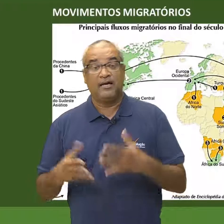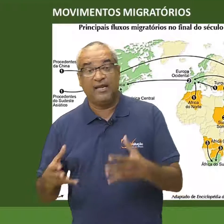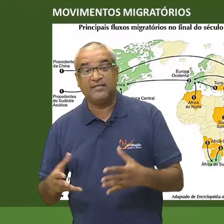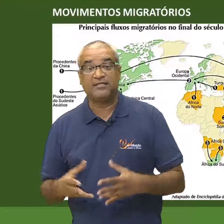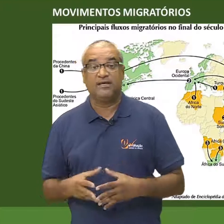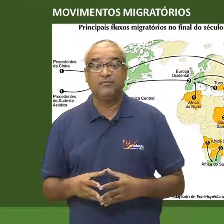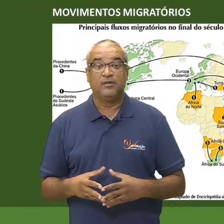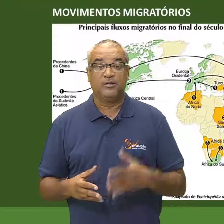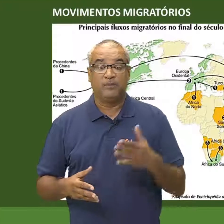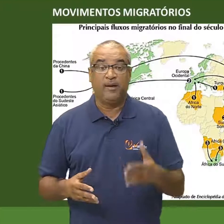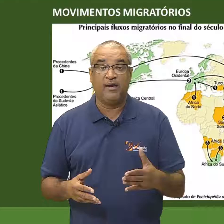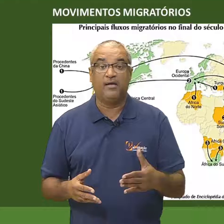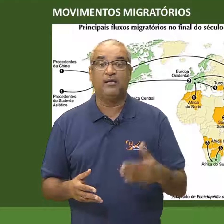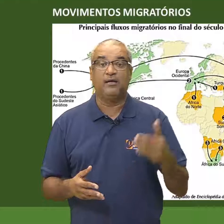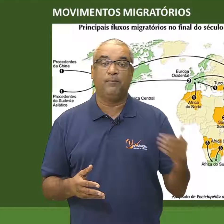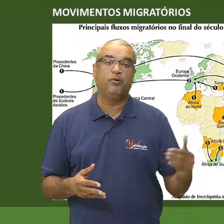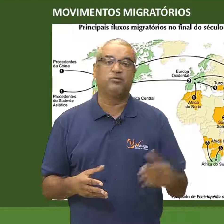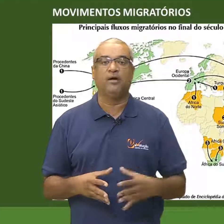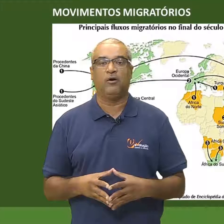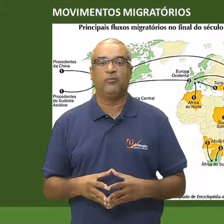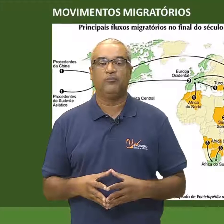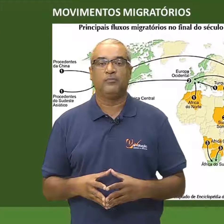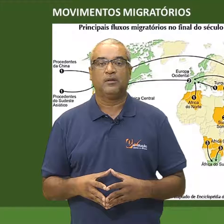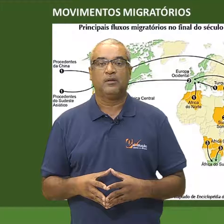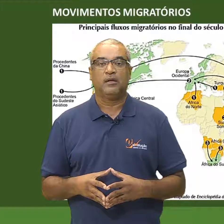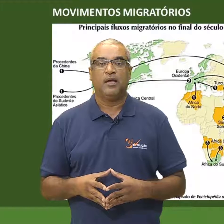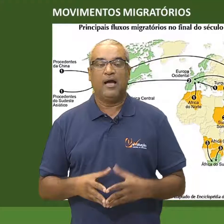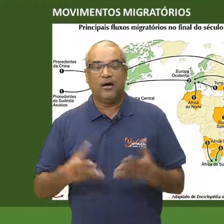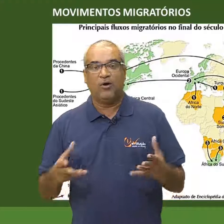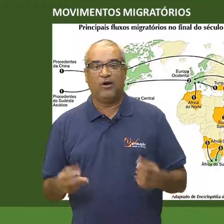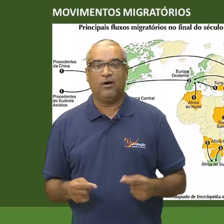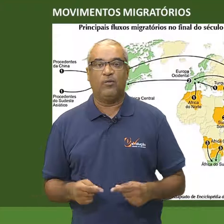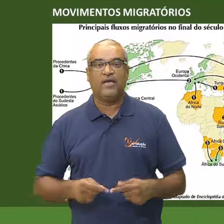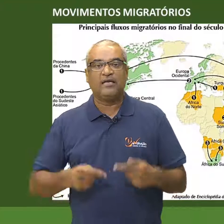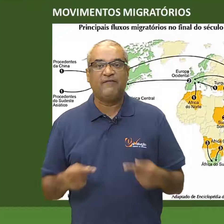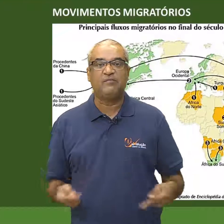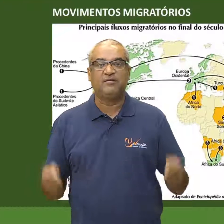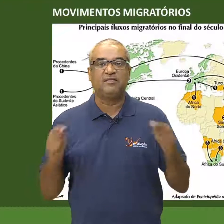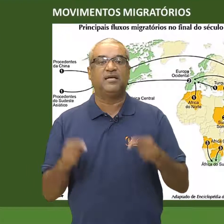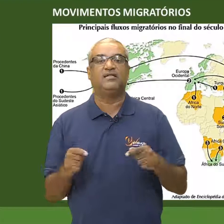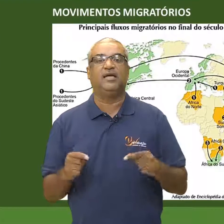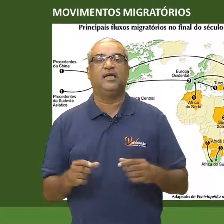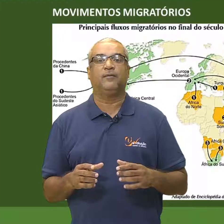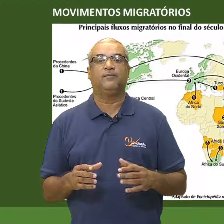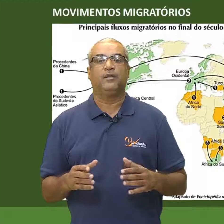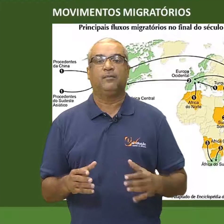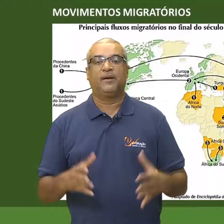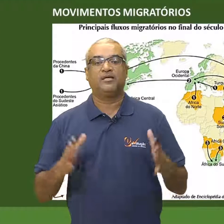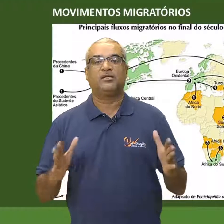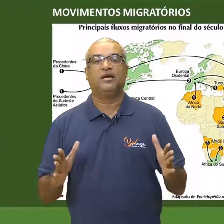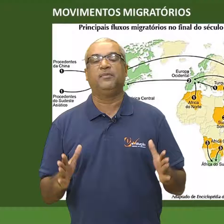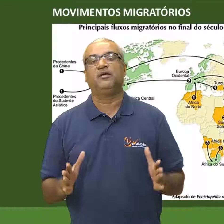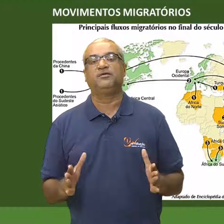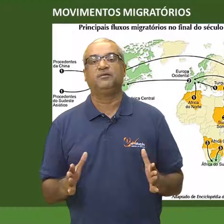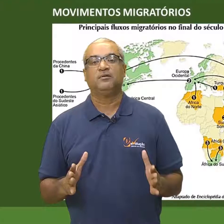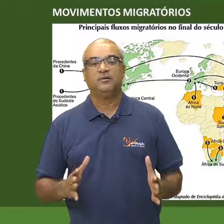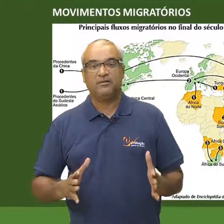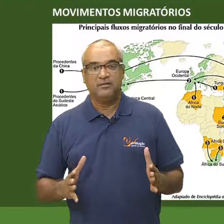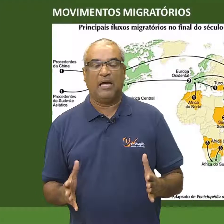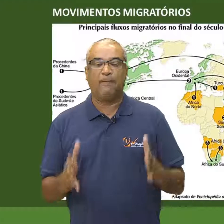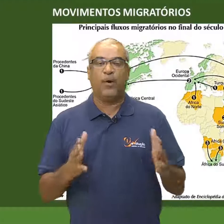a Grécia, Espanha e Portugal. Agora, o que devemos entender